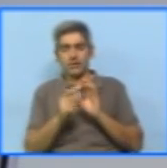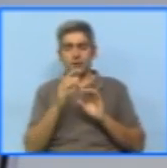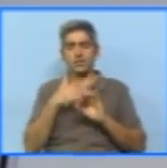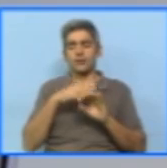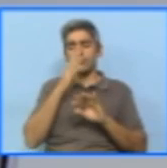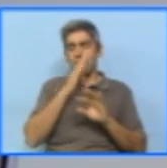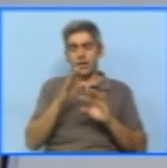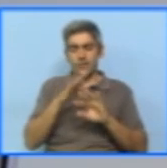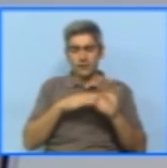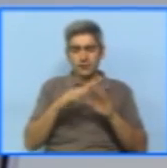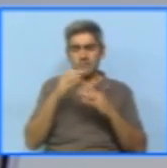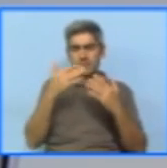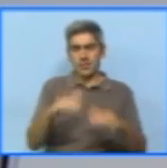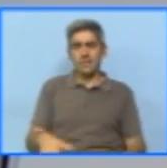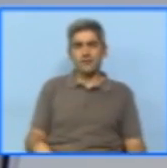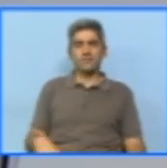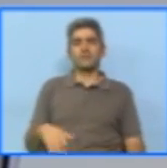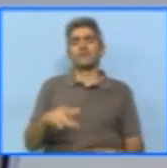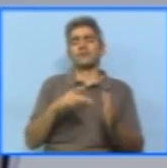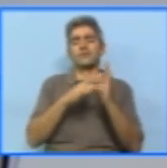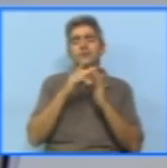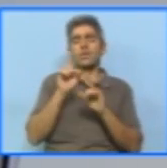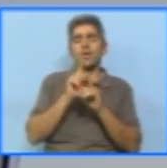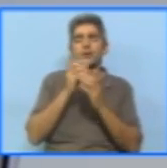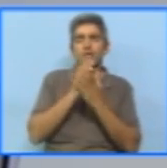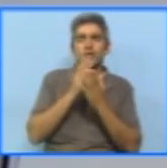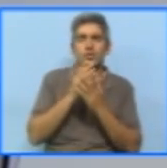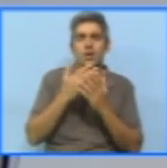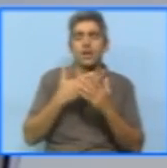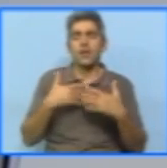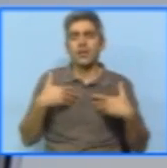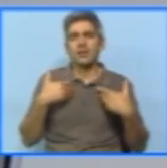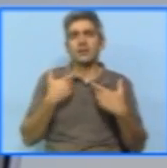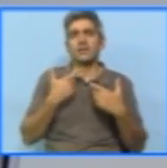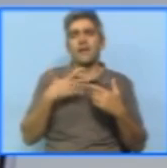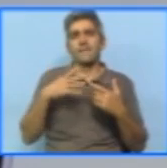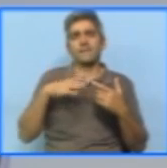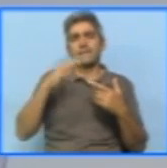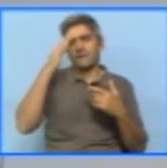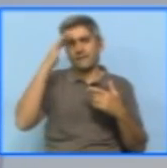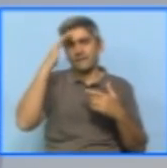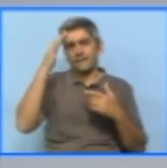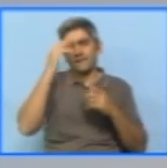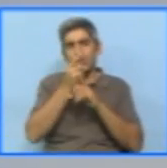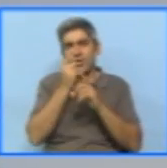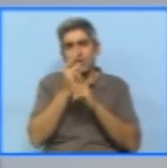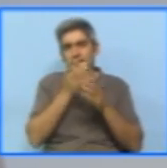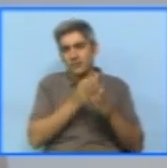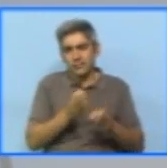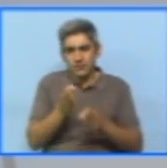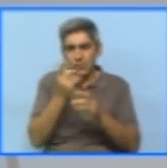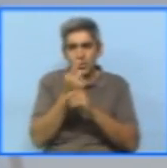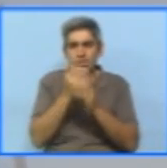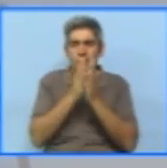ação. Portanto, o cristianismo aqui aparece como uma escola do desejo, que ajuda a orientar o desejo para aquilo que são as